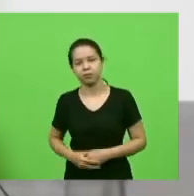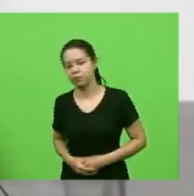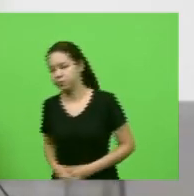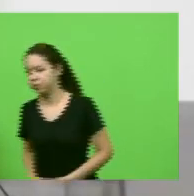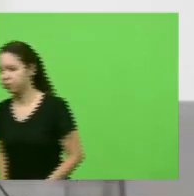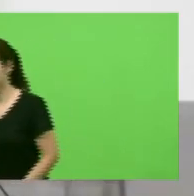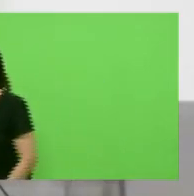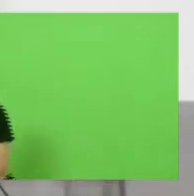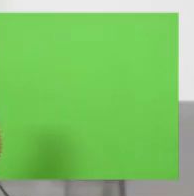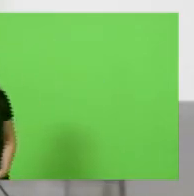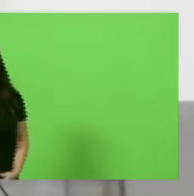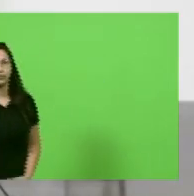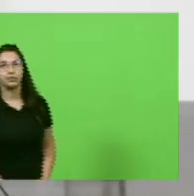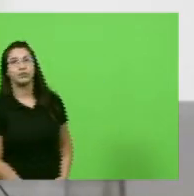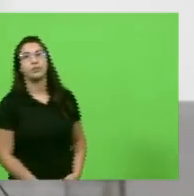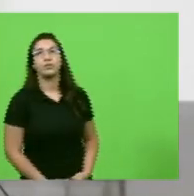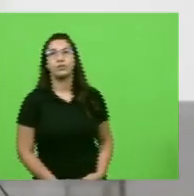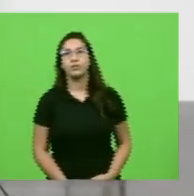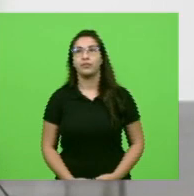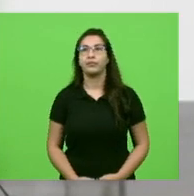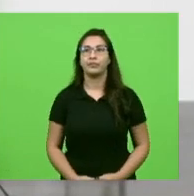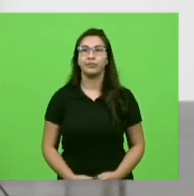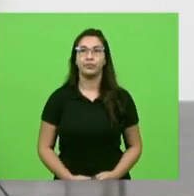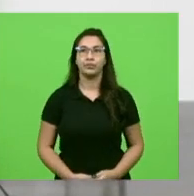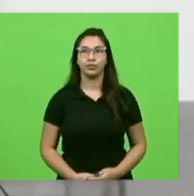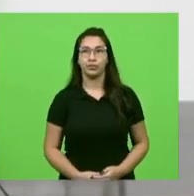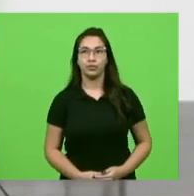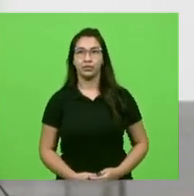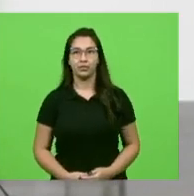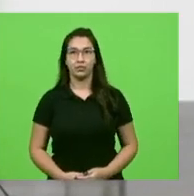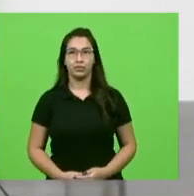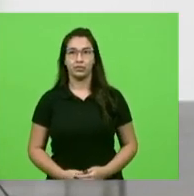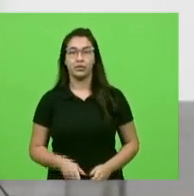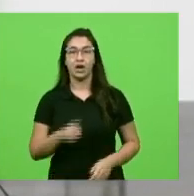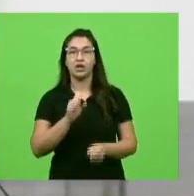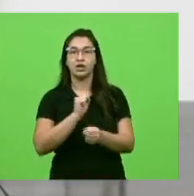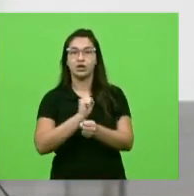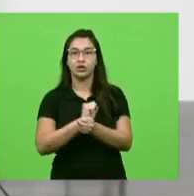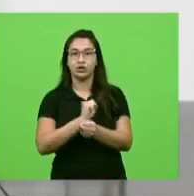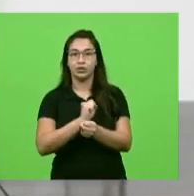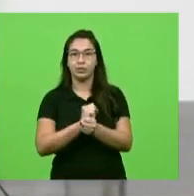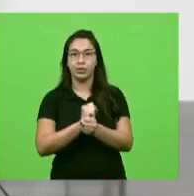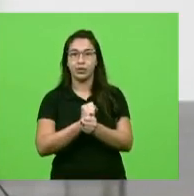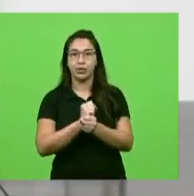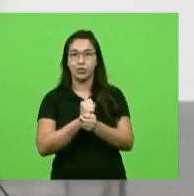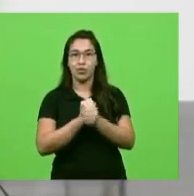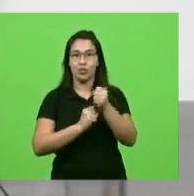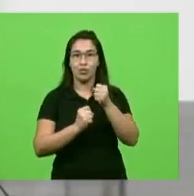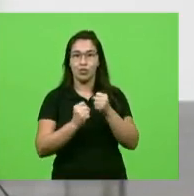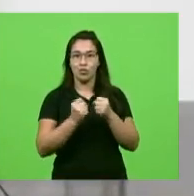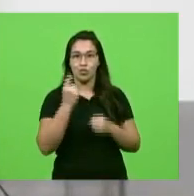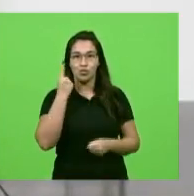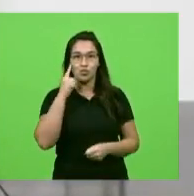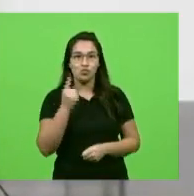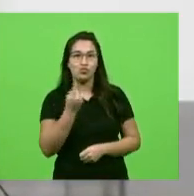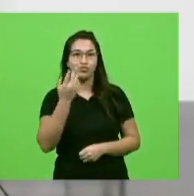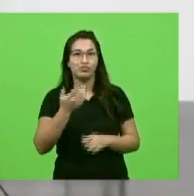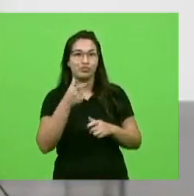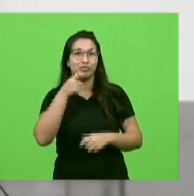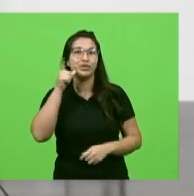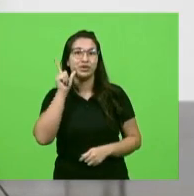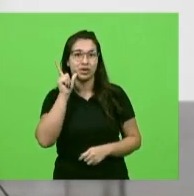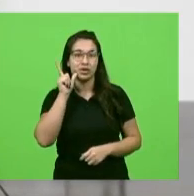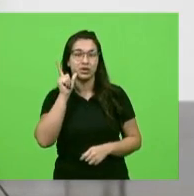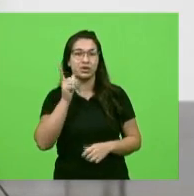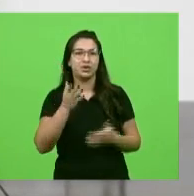ou um dia e meio antes, quase 2 dias, da solenidade, e se postulou a suspeição com base em